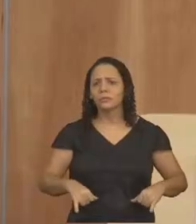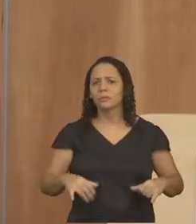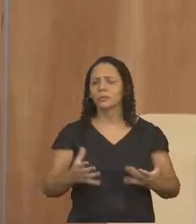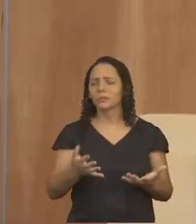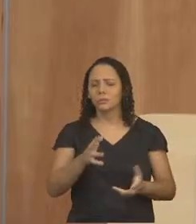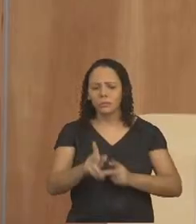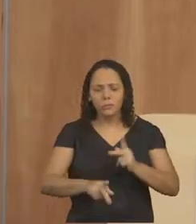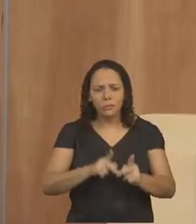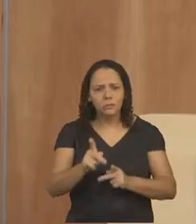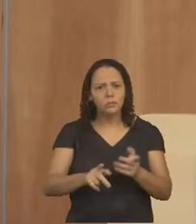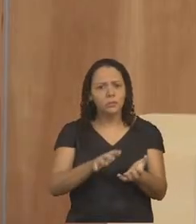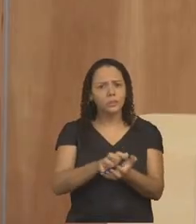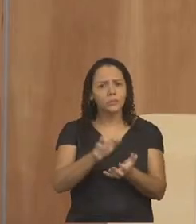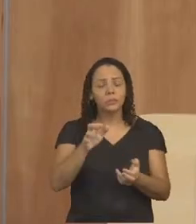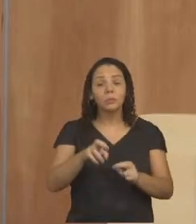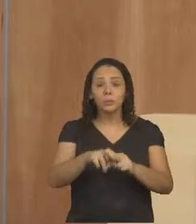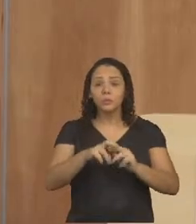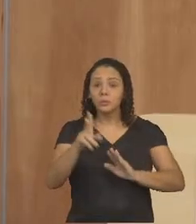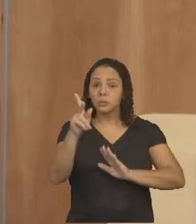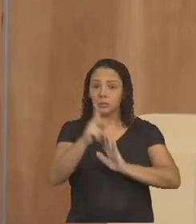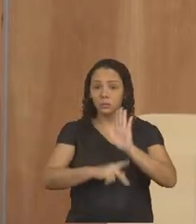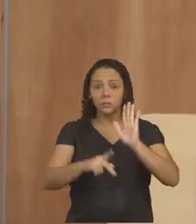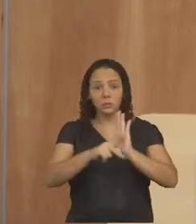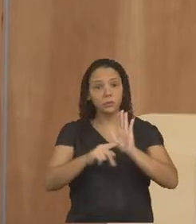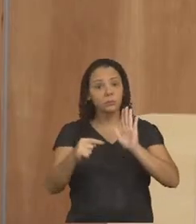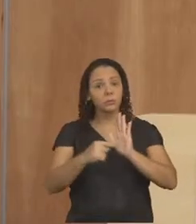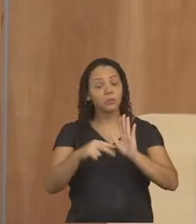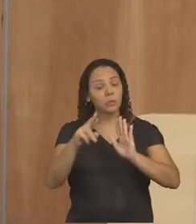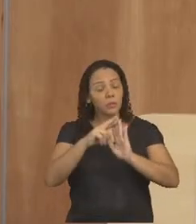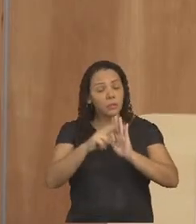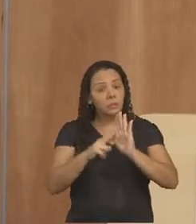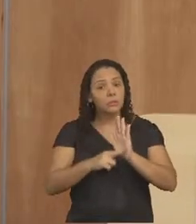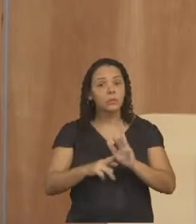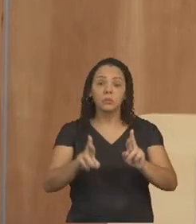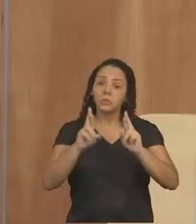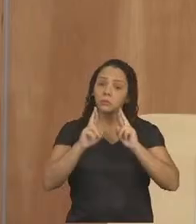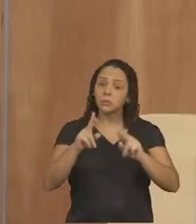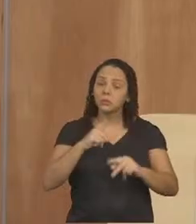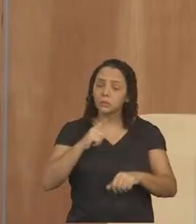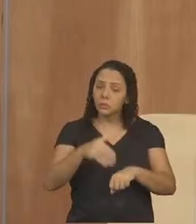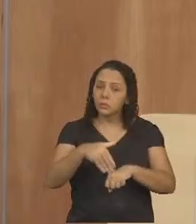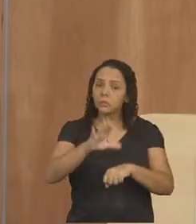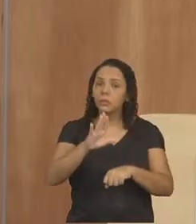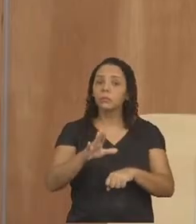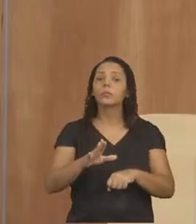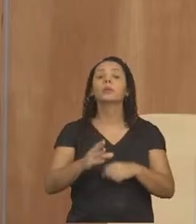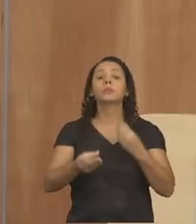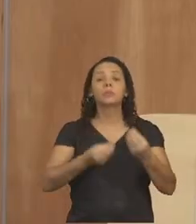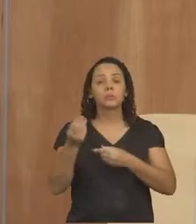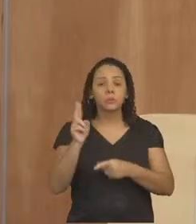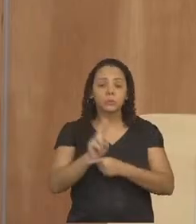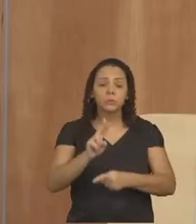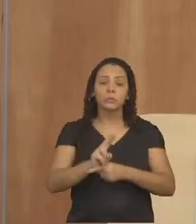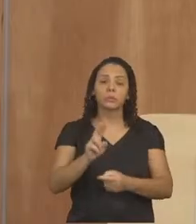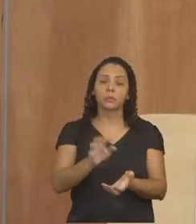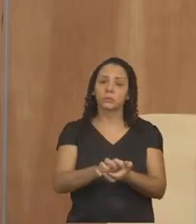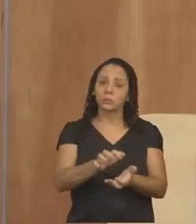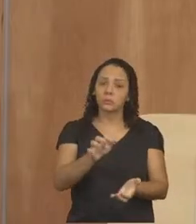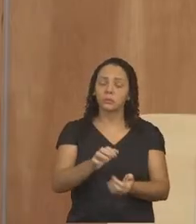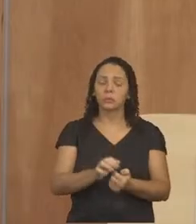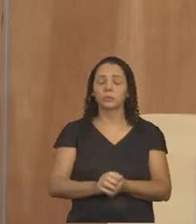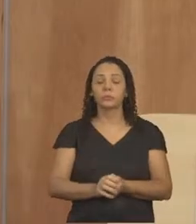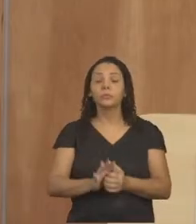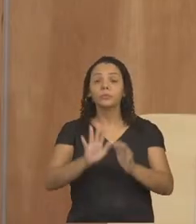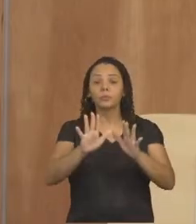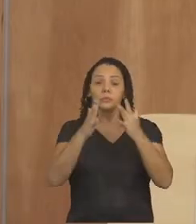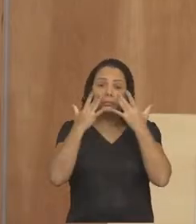visa regulamentar esse fundo. Espero que tenha mais recursos para que a gente possa cuidar das pessoas idosas. Agora quero fazer um